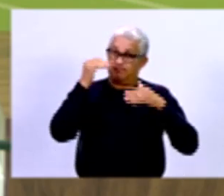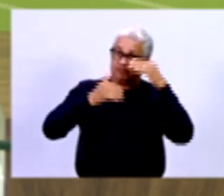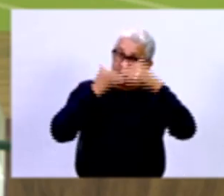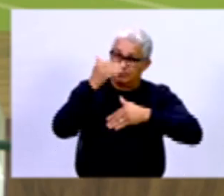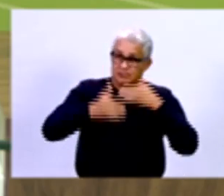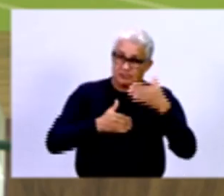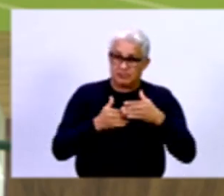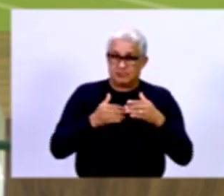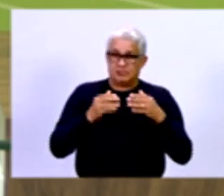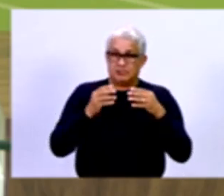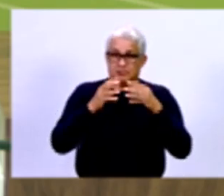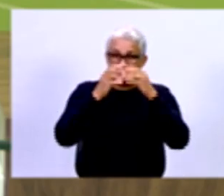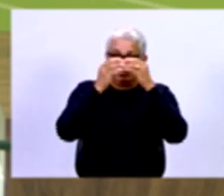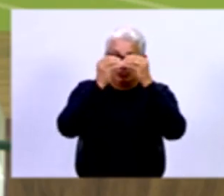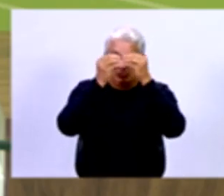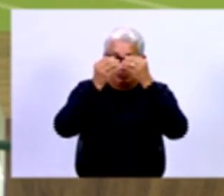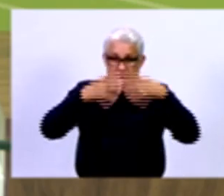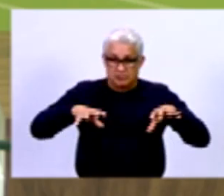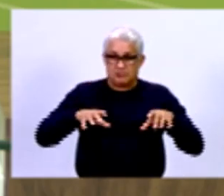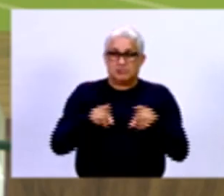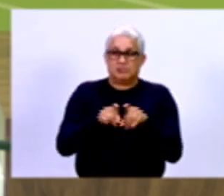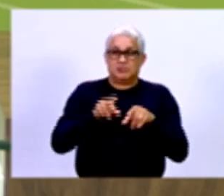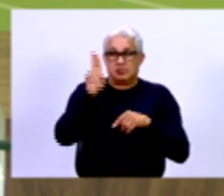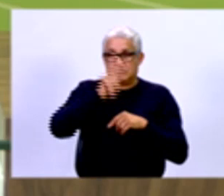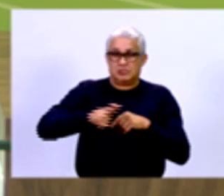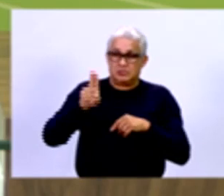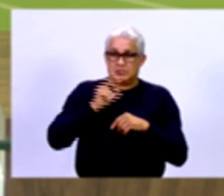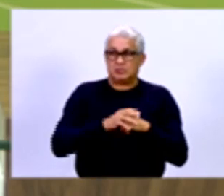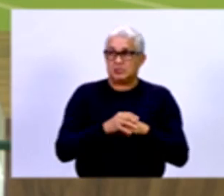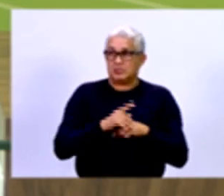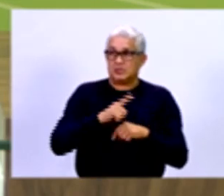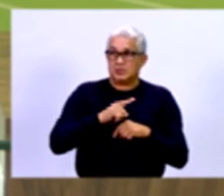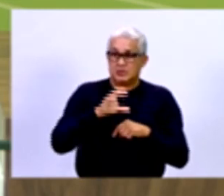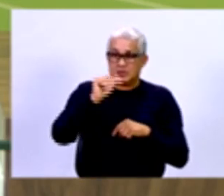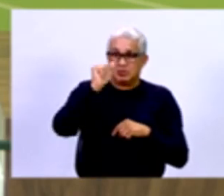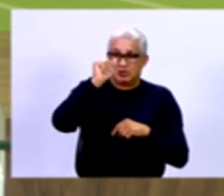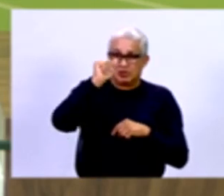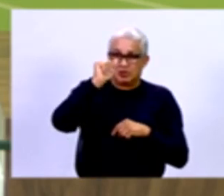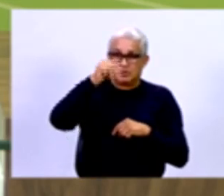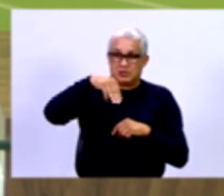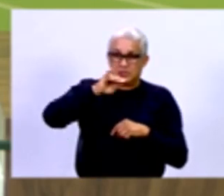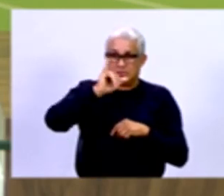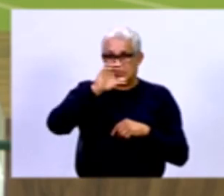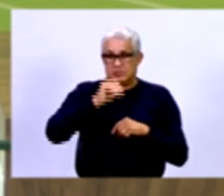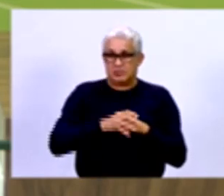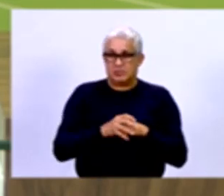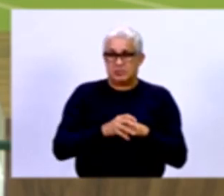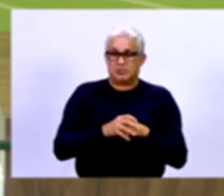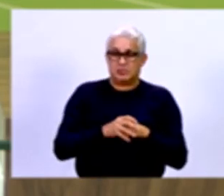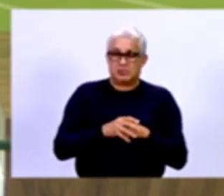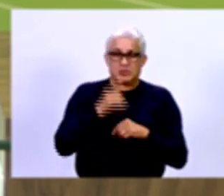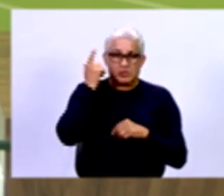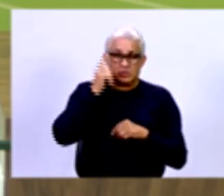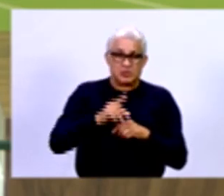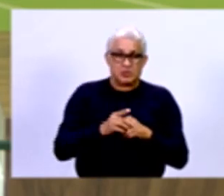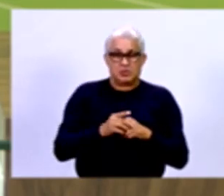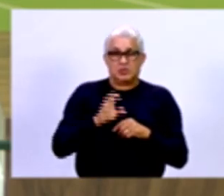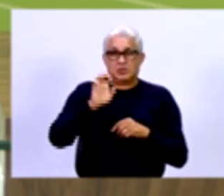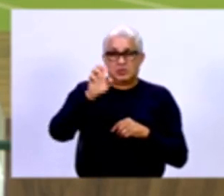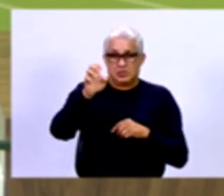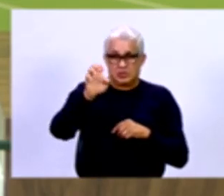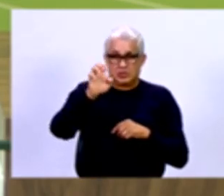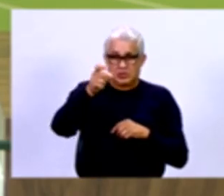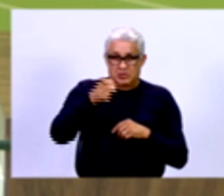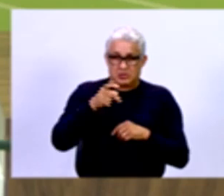momento de crise, talvez utilizar esse mecanismo de ter um câmbio desvalorizado e conseguir exportar, esse incentivo para a